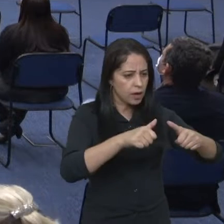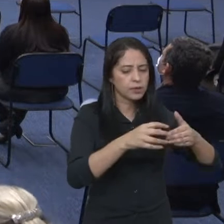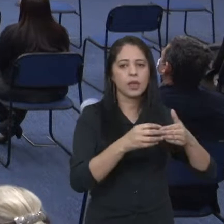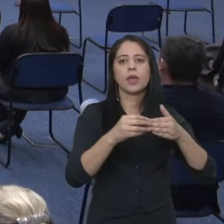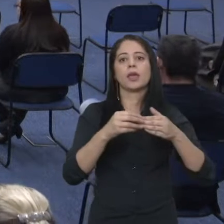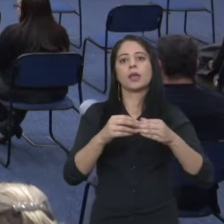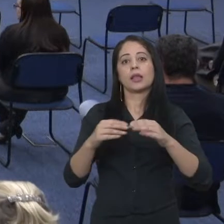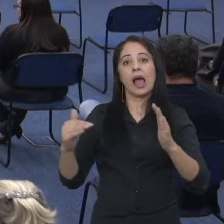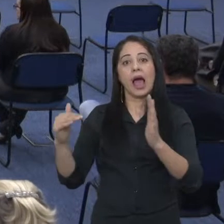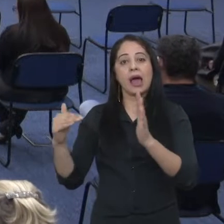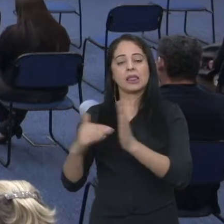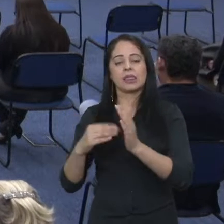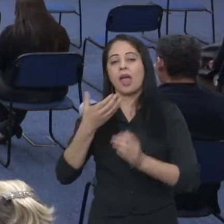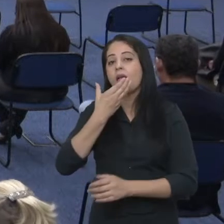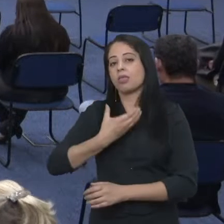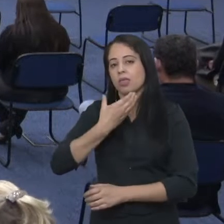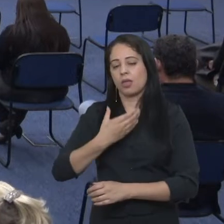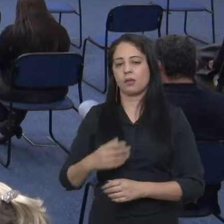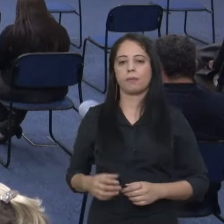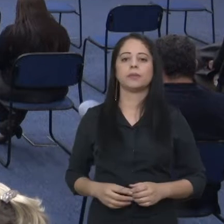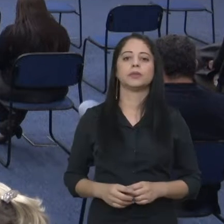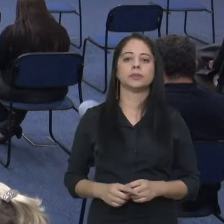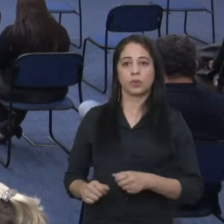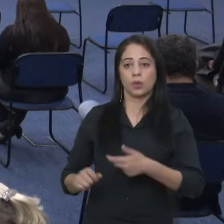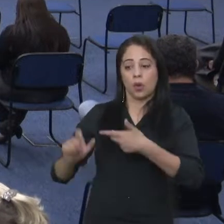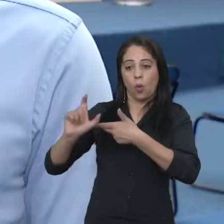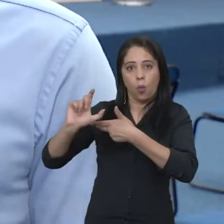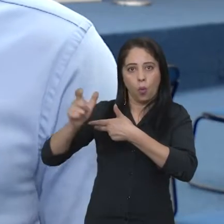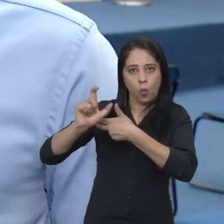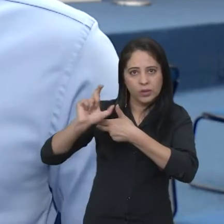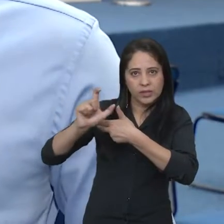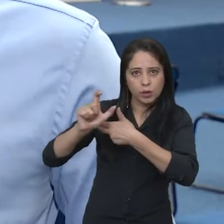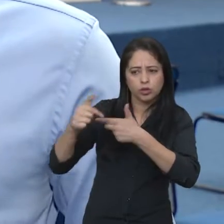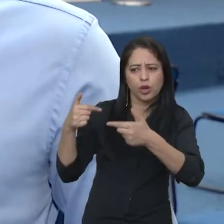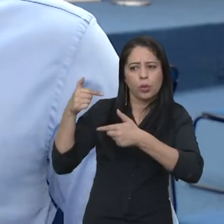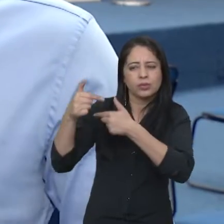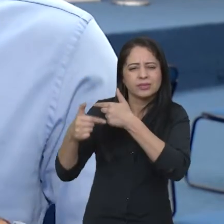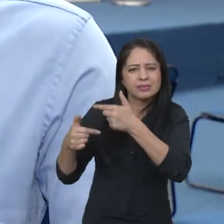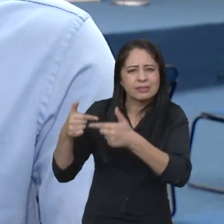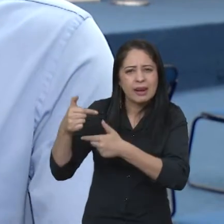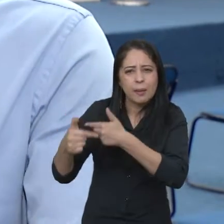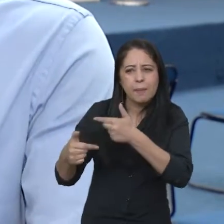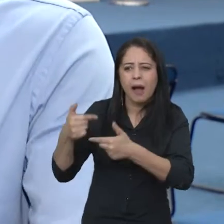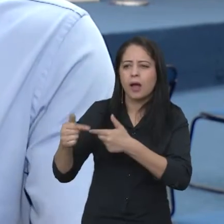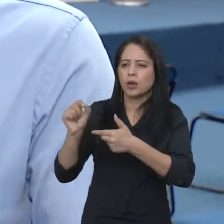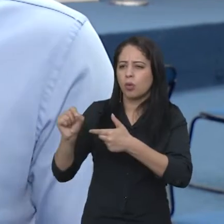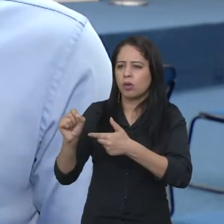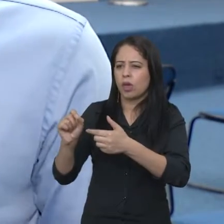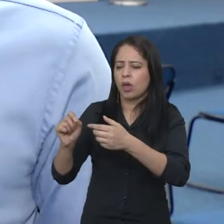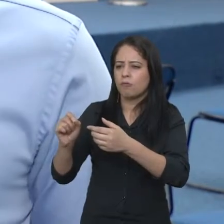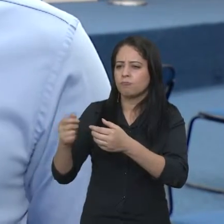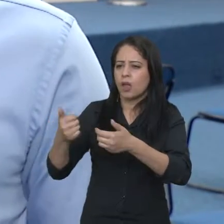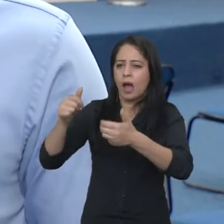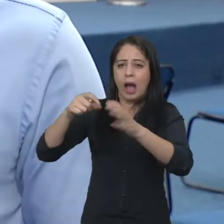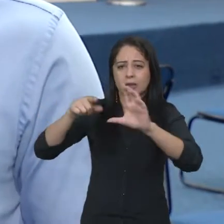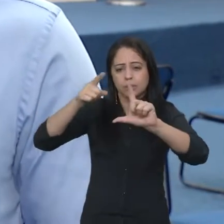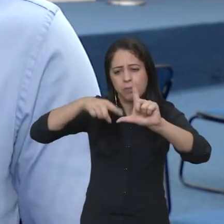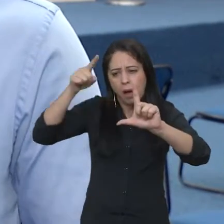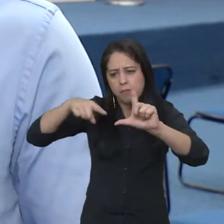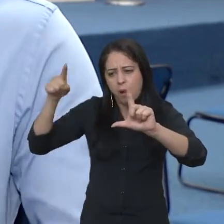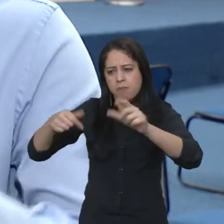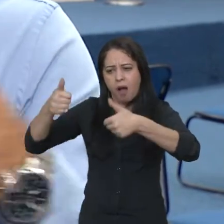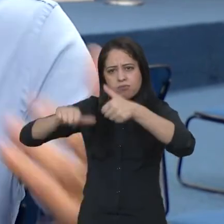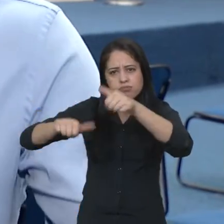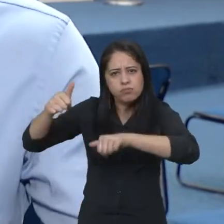de dezembro para colocar o texto em votação. O Executivo ele trabalha em cima desses números,